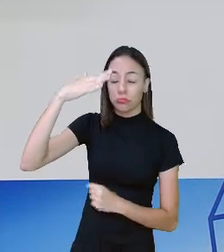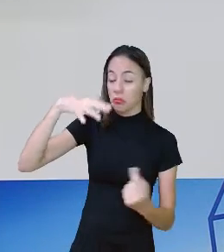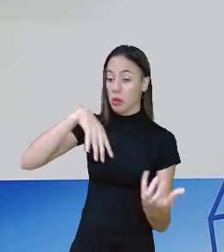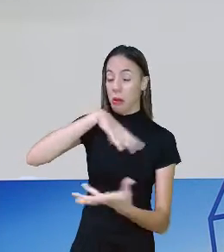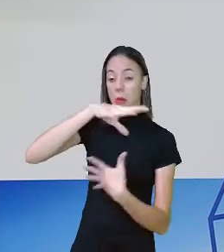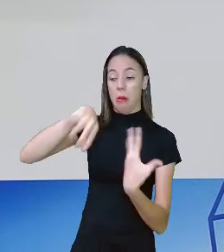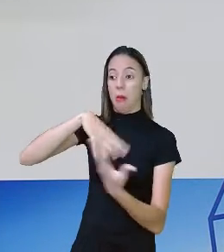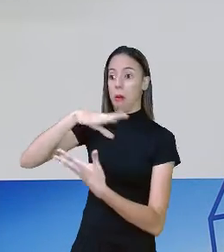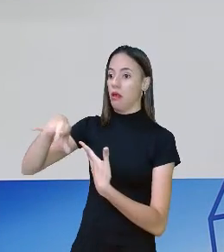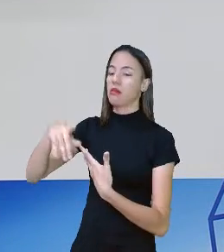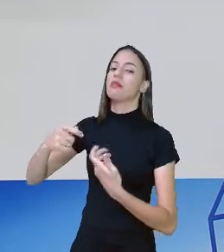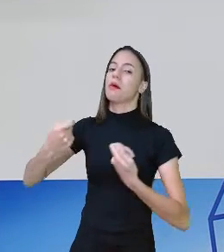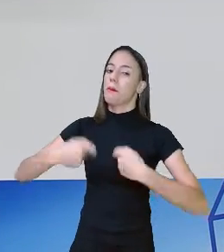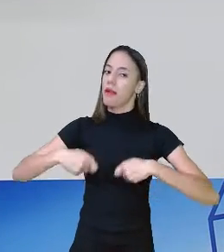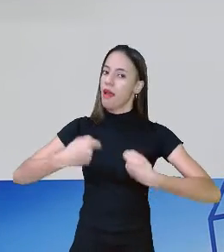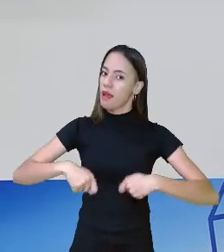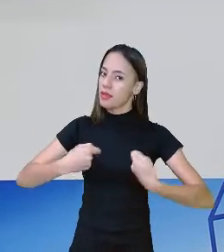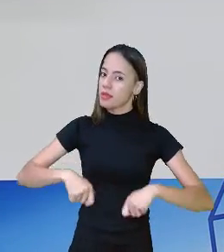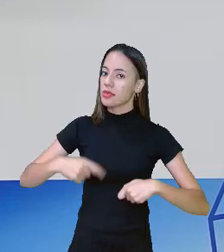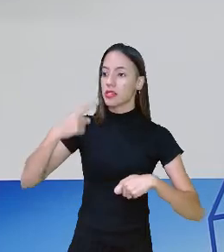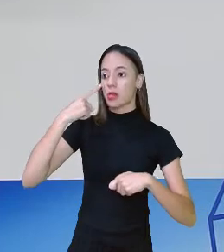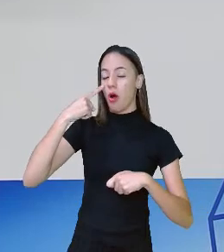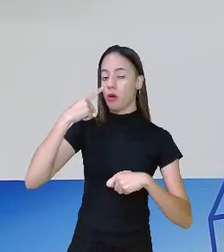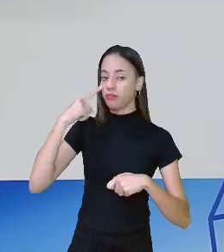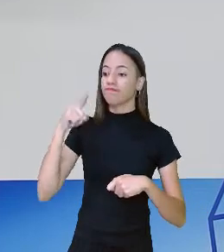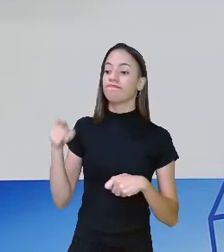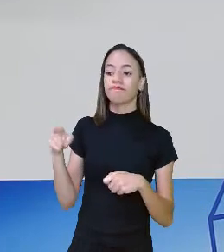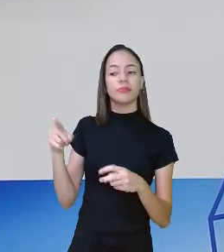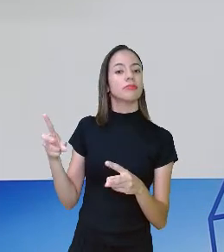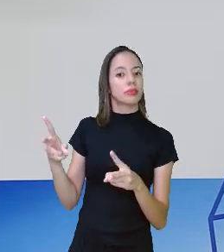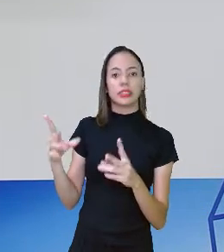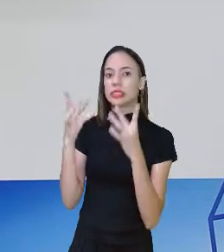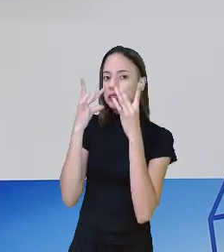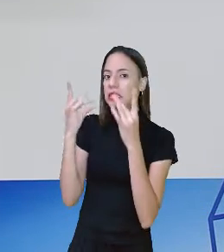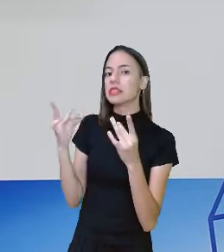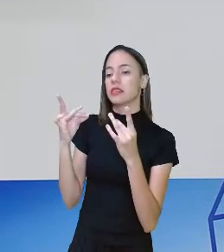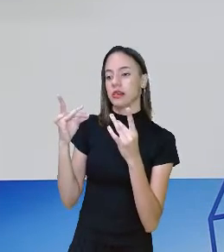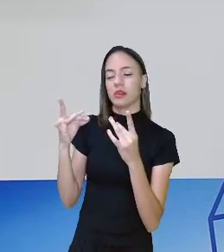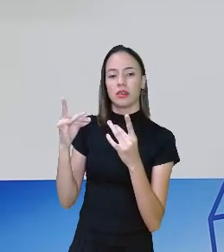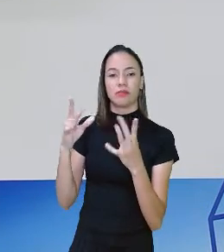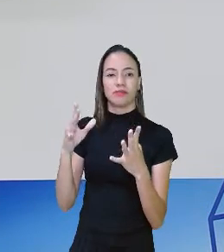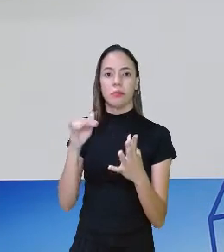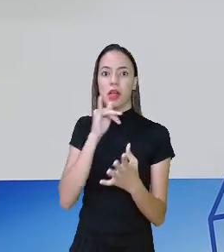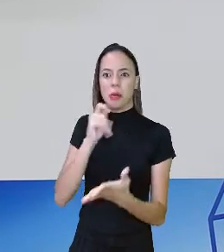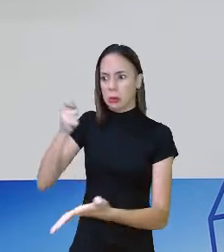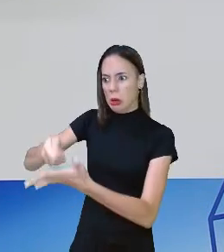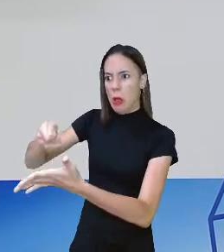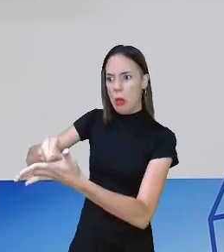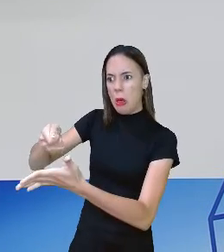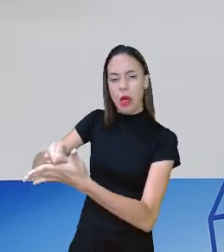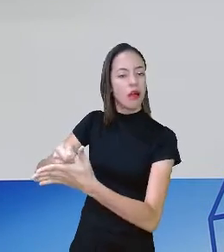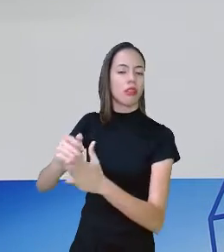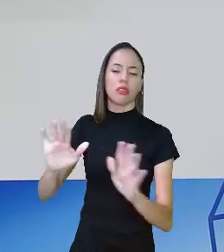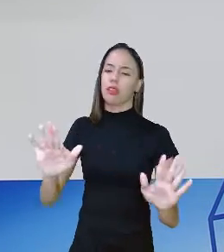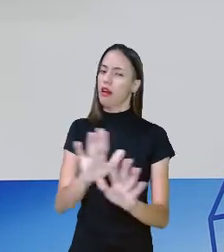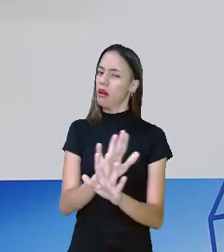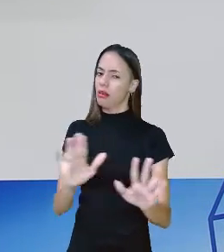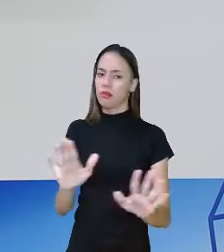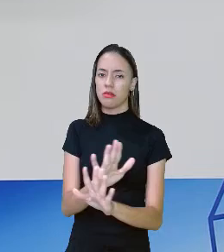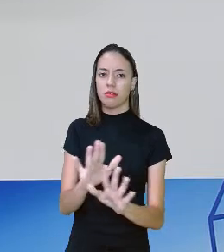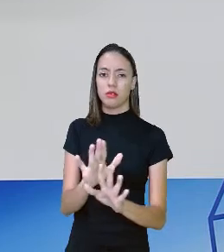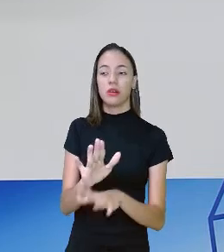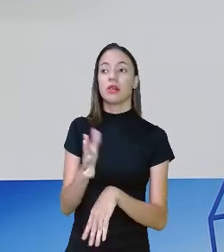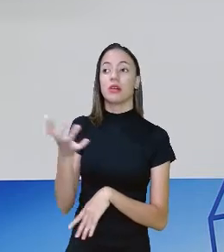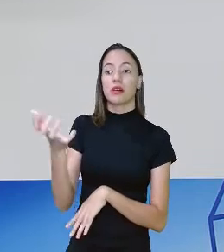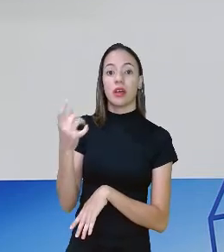Tudo isso precisa ser levado em consideração. E nada de ficar realmente impondo, não, eu quero você realmente ali